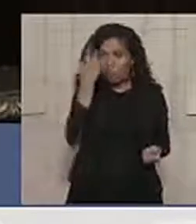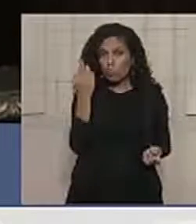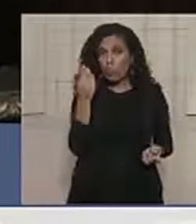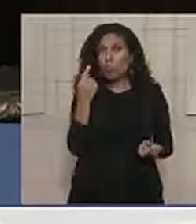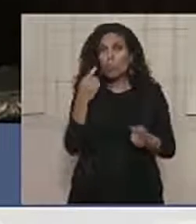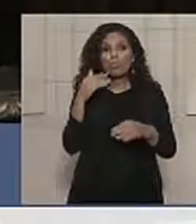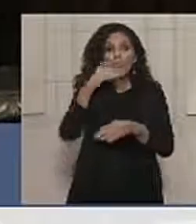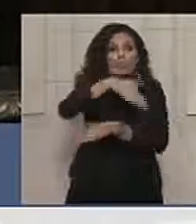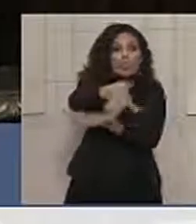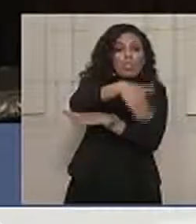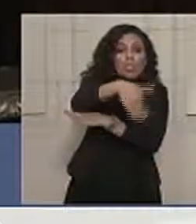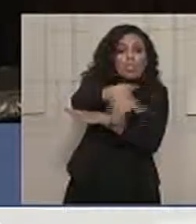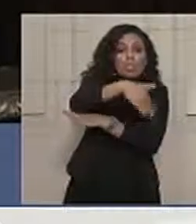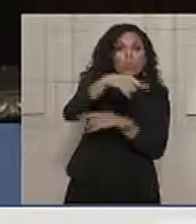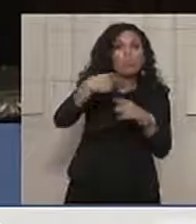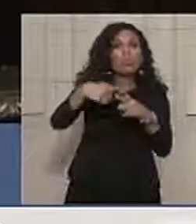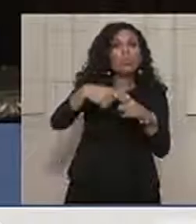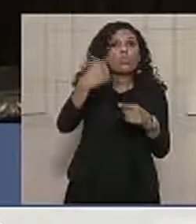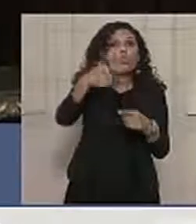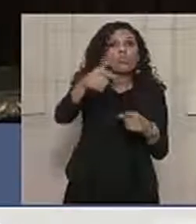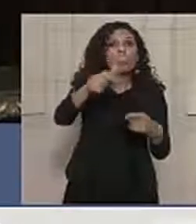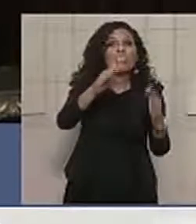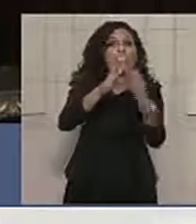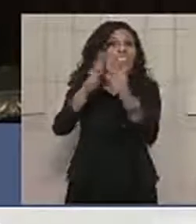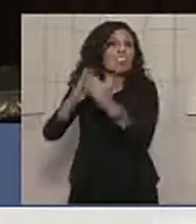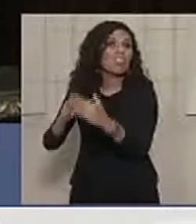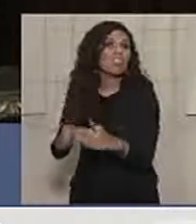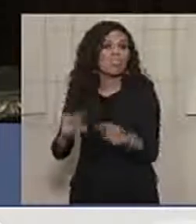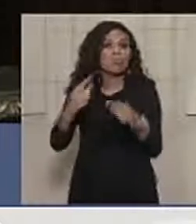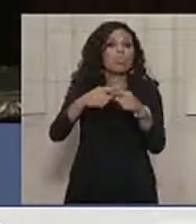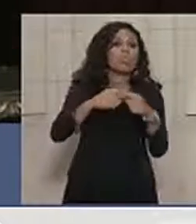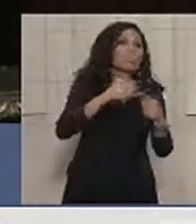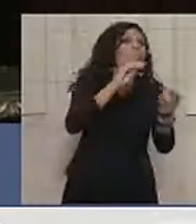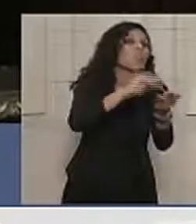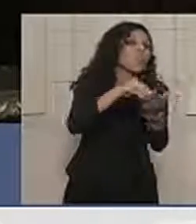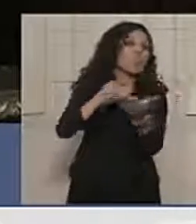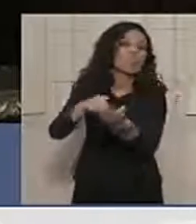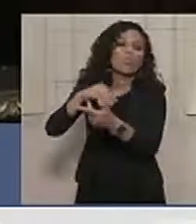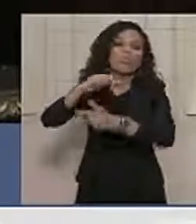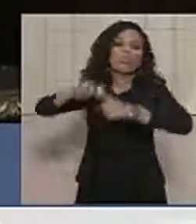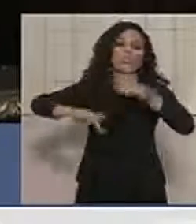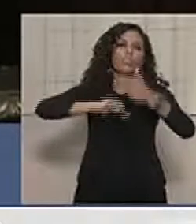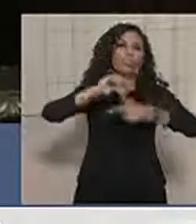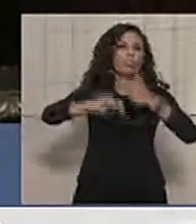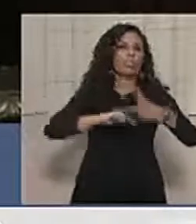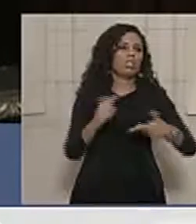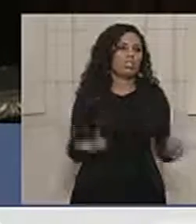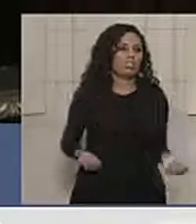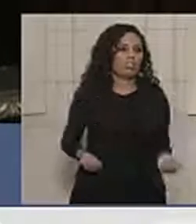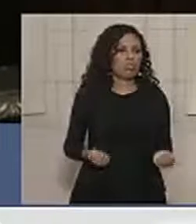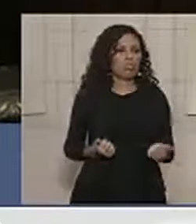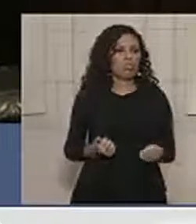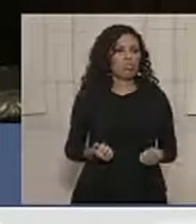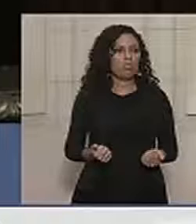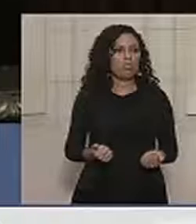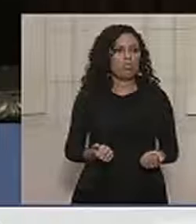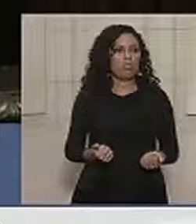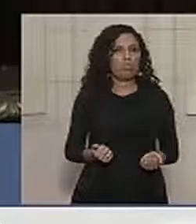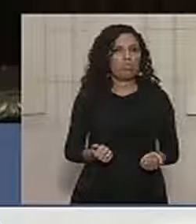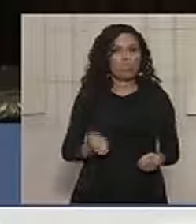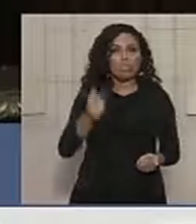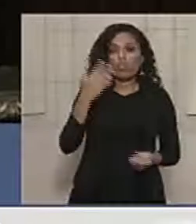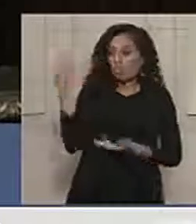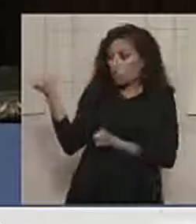desempregadas. Agrava-se a perspectiva da juventude, e isso produz adoecimento, porque você não tem